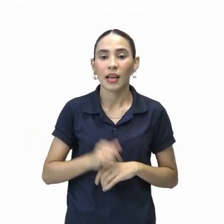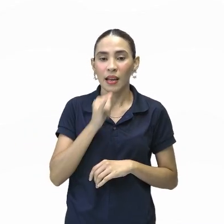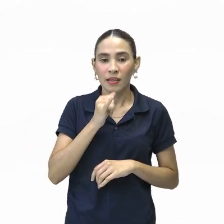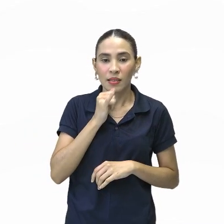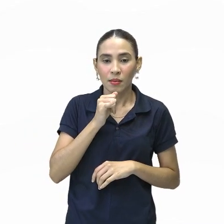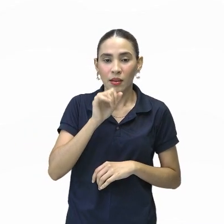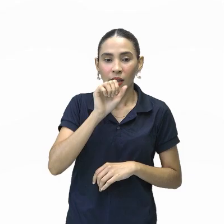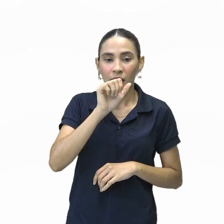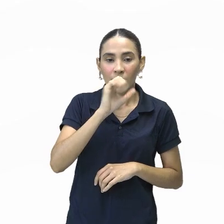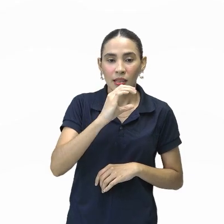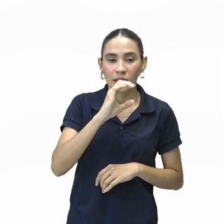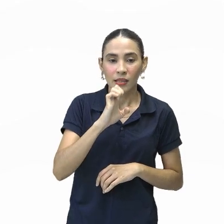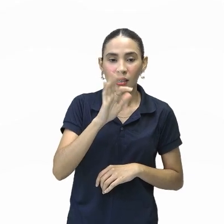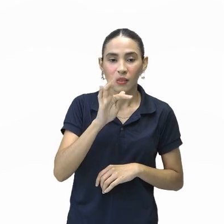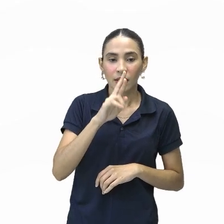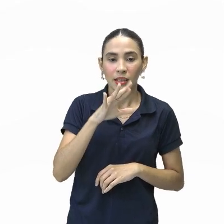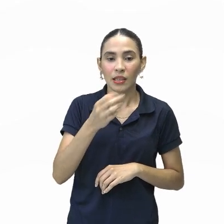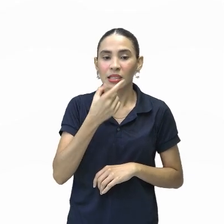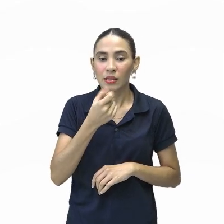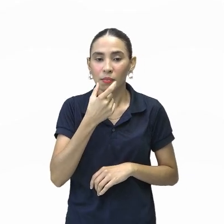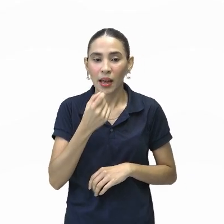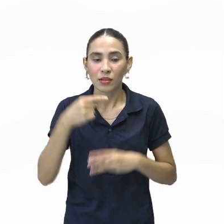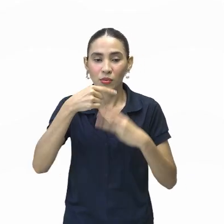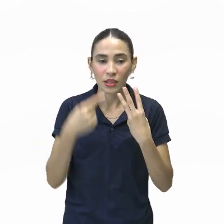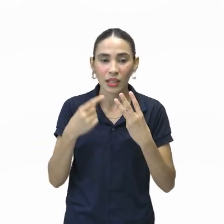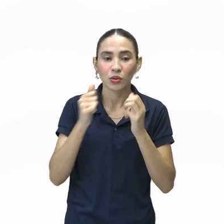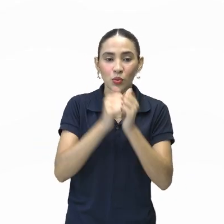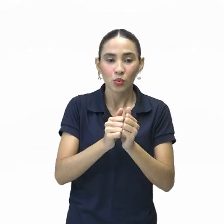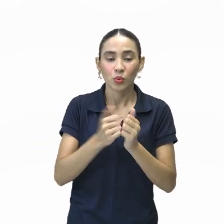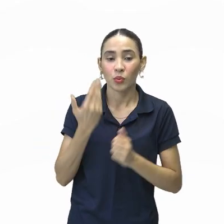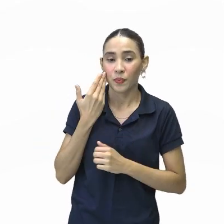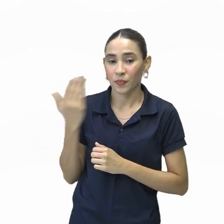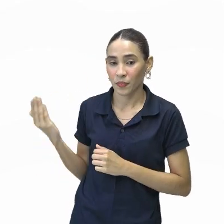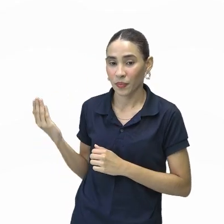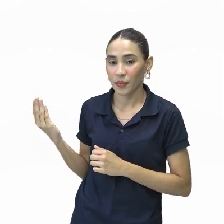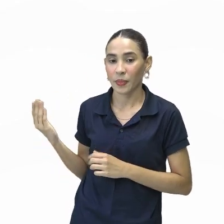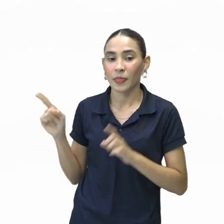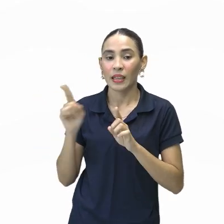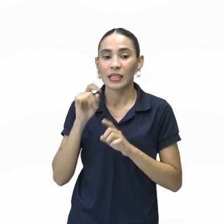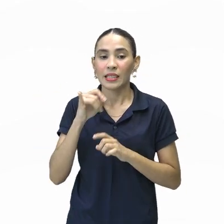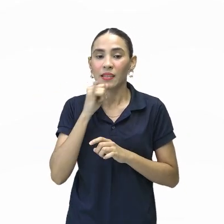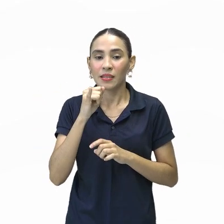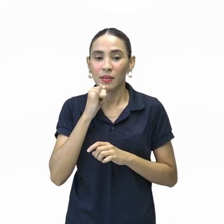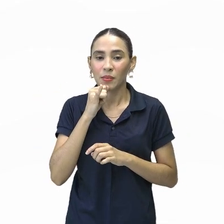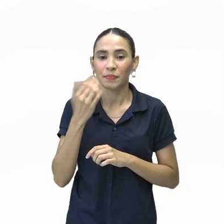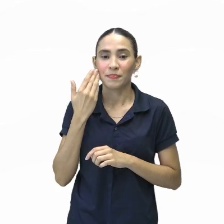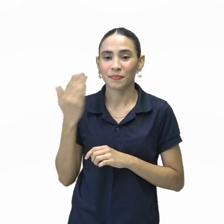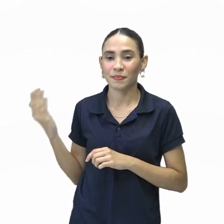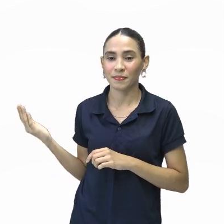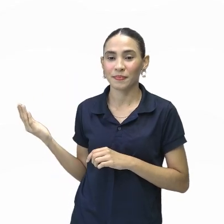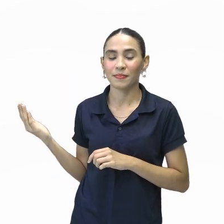ceftriaxona, azitromicina, né, conjugadas, e, no caso de resistência a